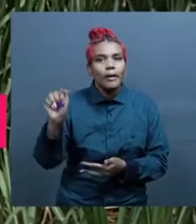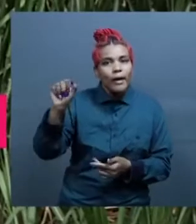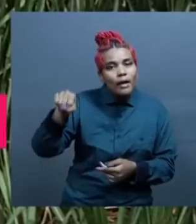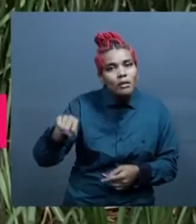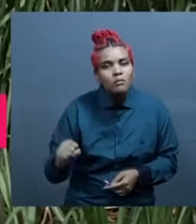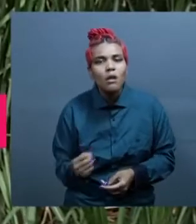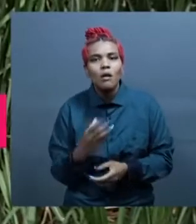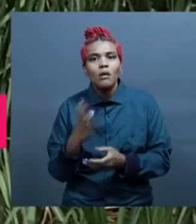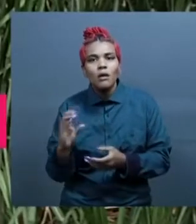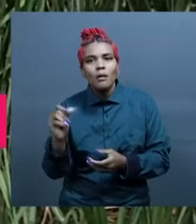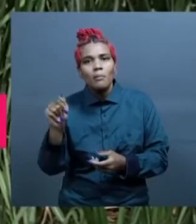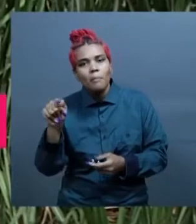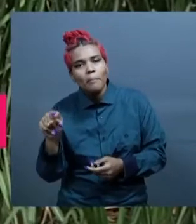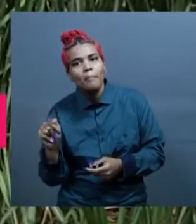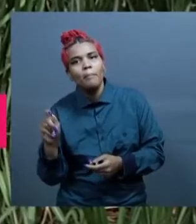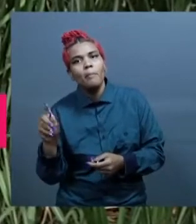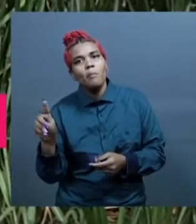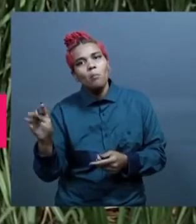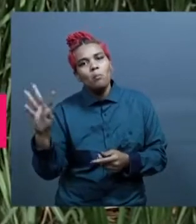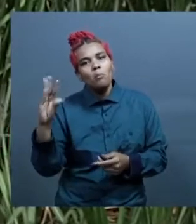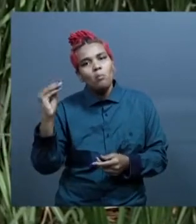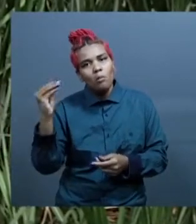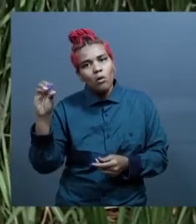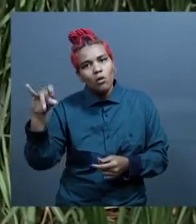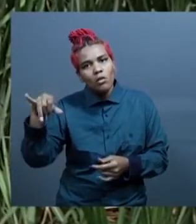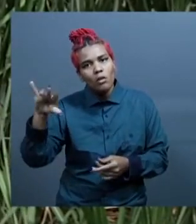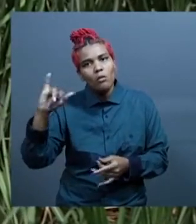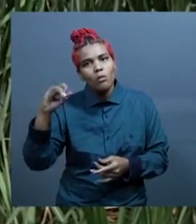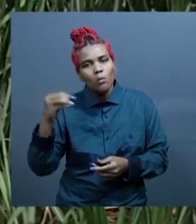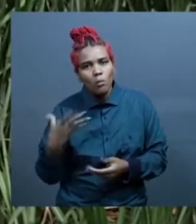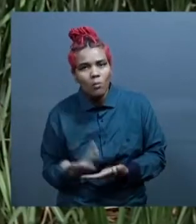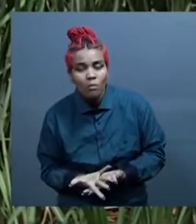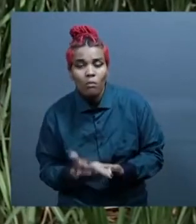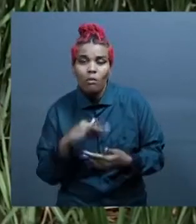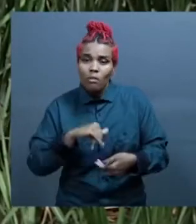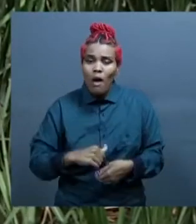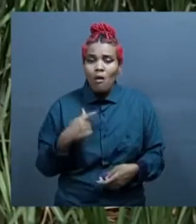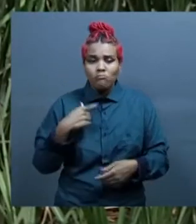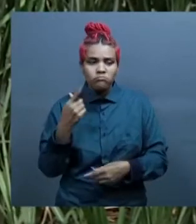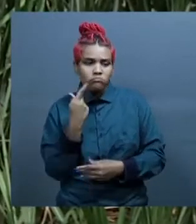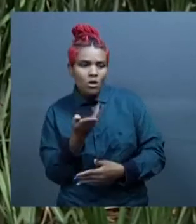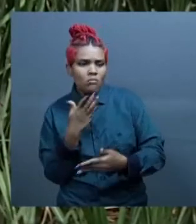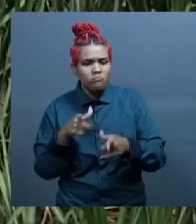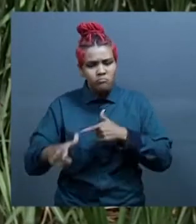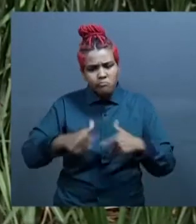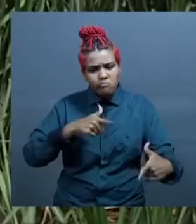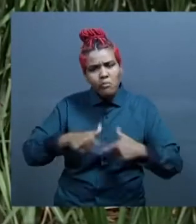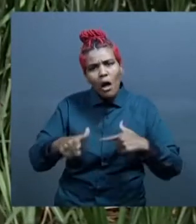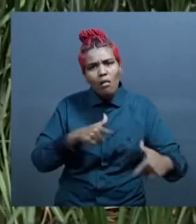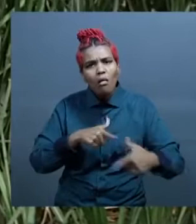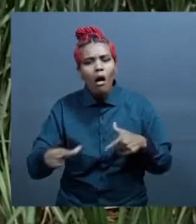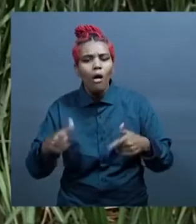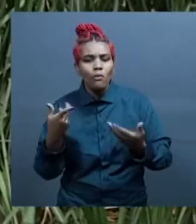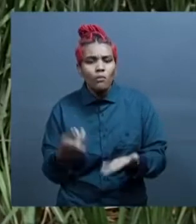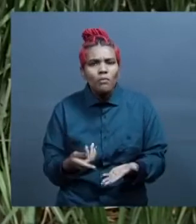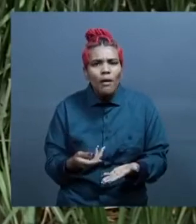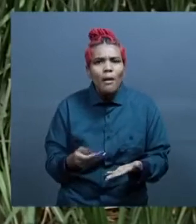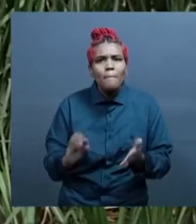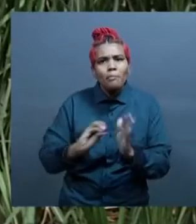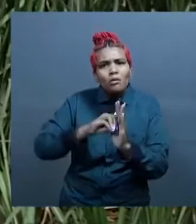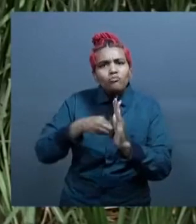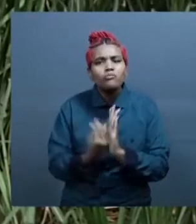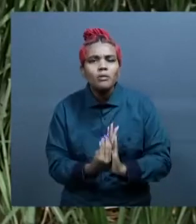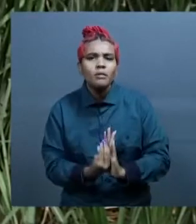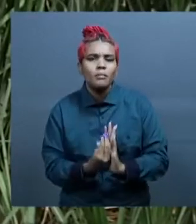de da importância desses sistemas de manejo mais sustentáveis para que realmente a gente pára de